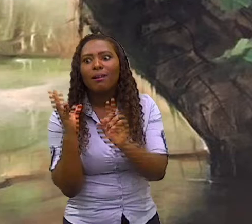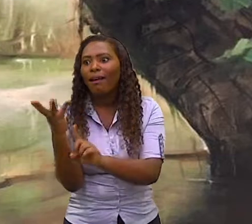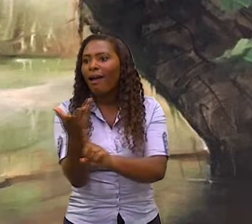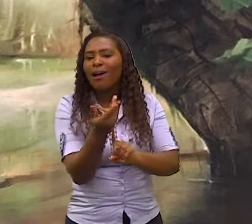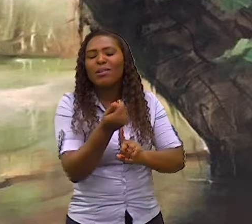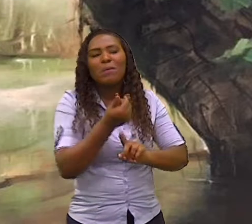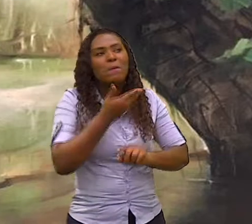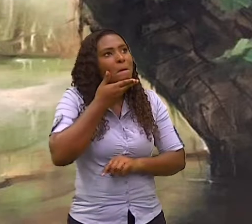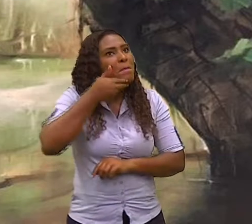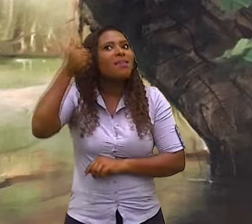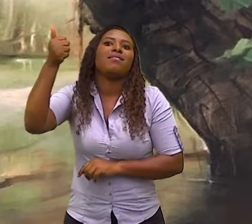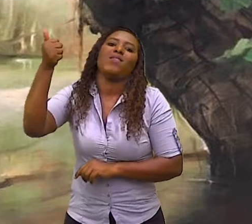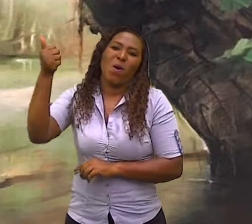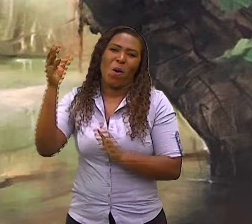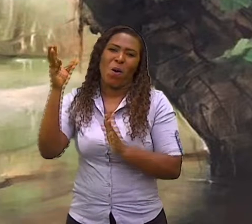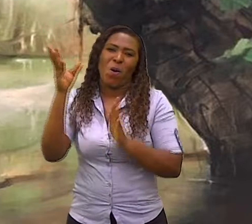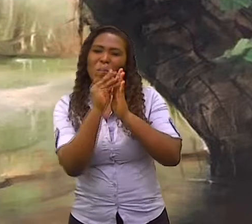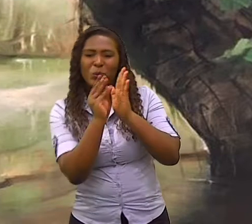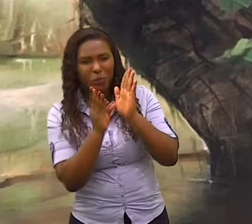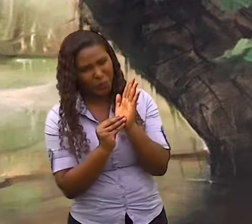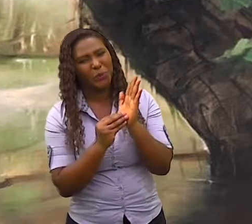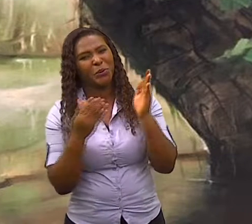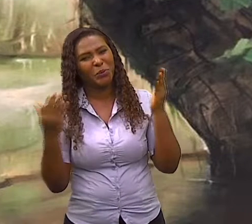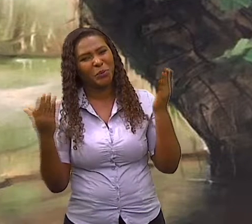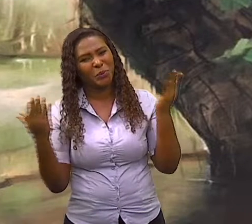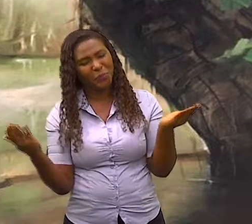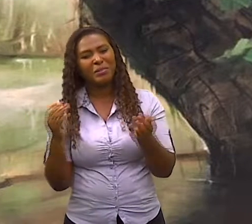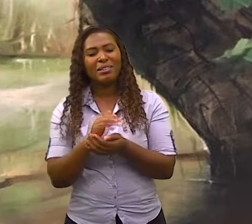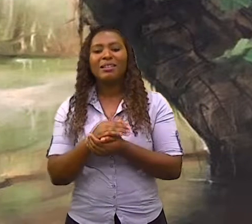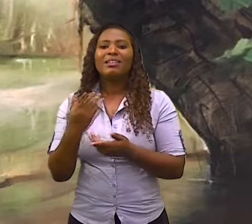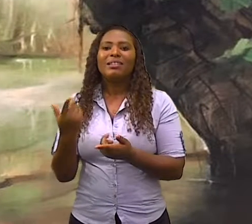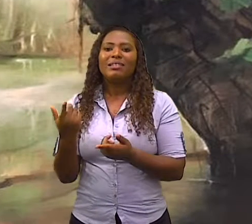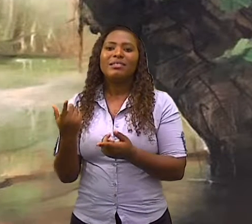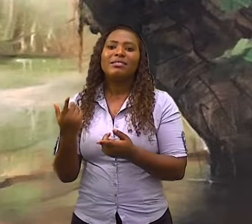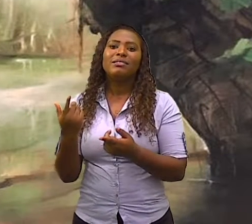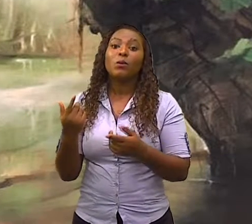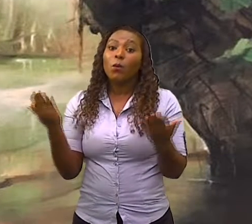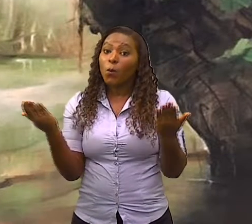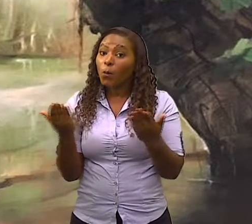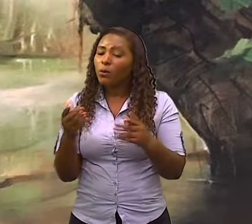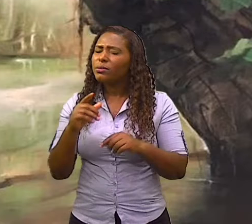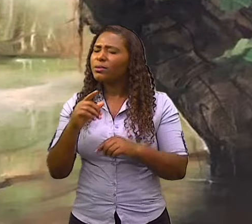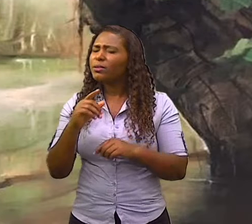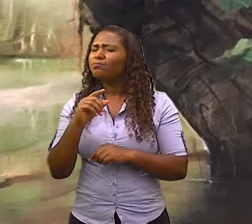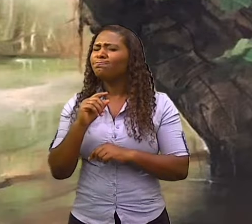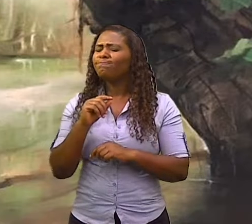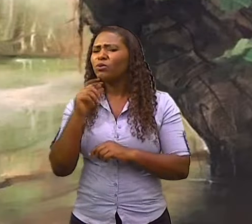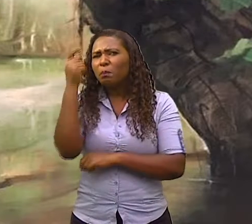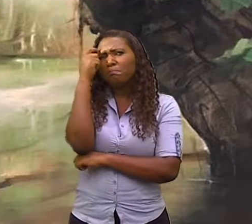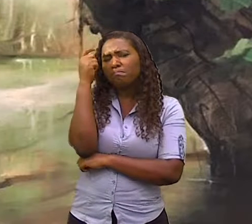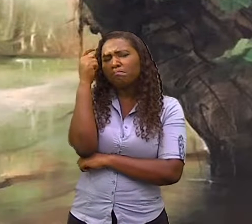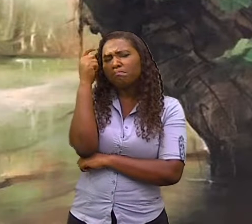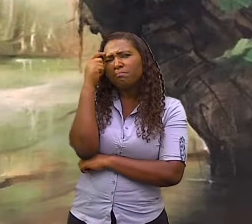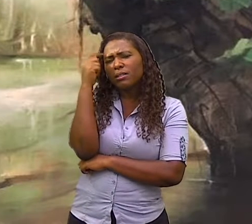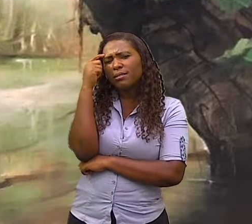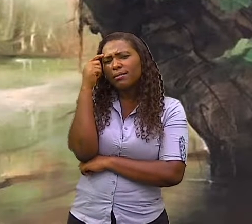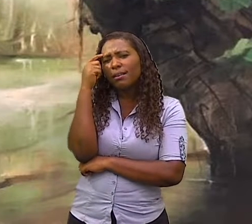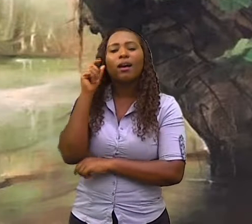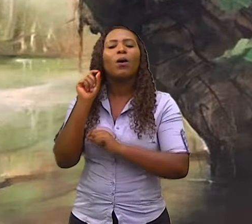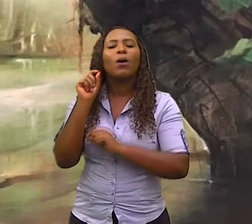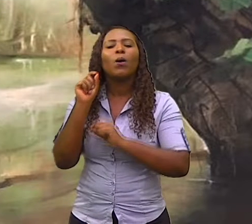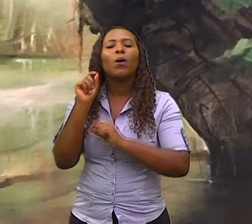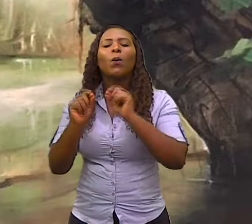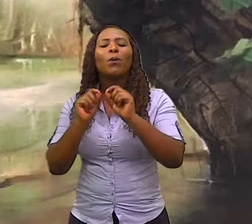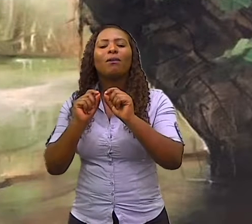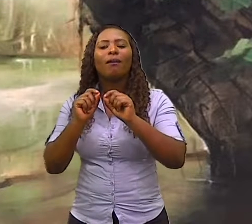favorito. E dentro do nosso conteúdo hoje nós estaremos tendo um olhar diferenciado para aquilo de mais belo que